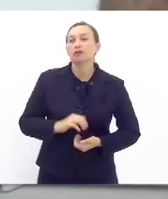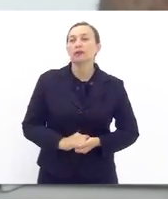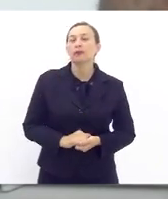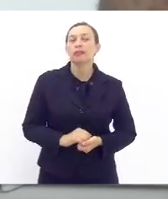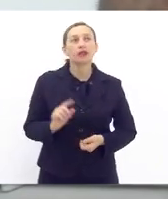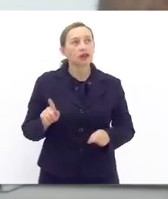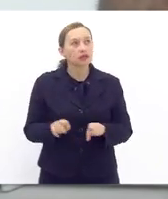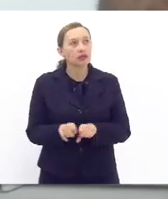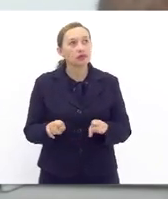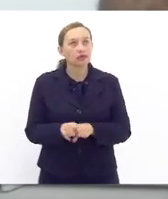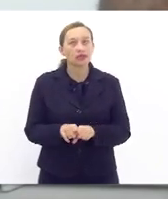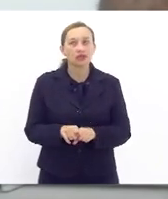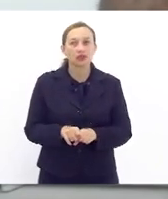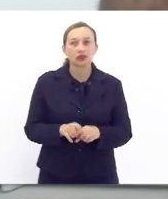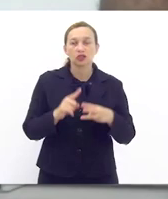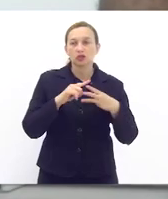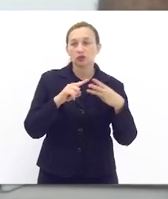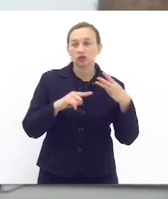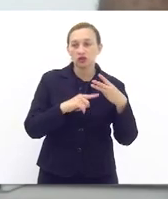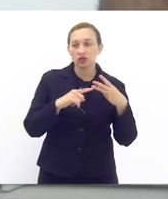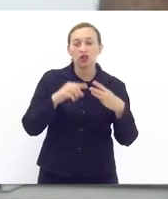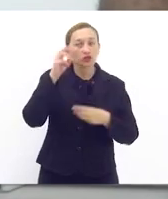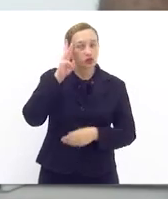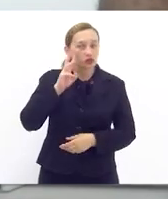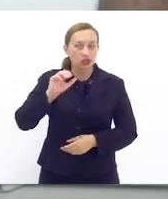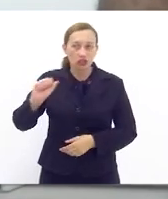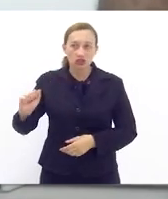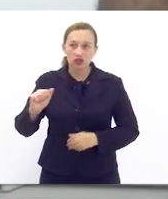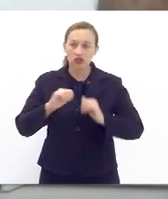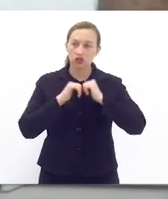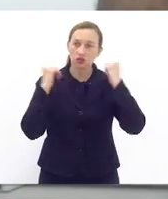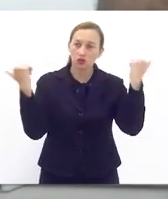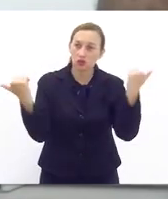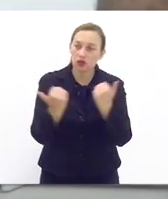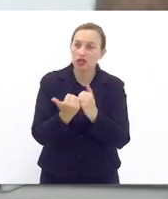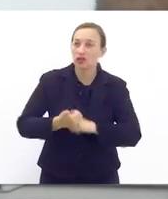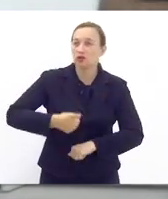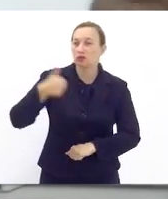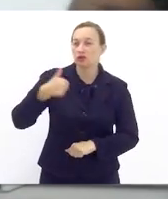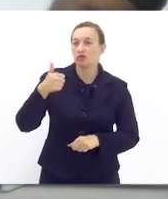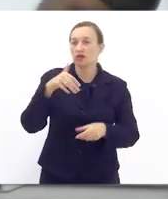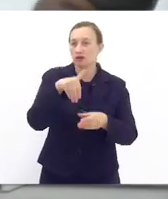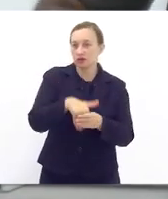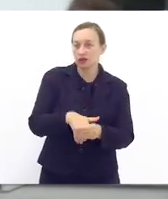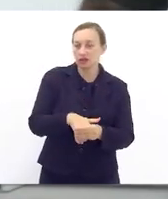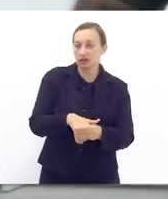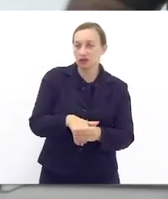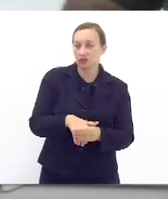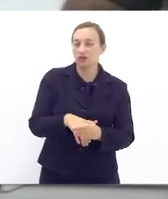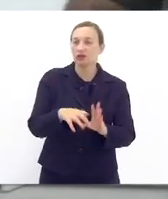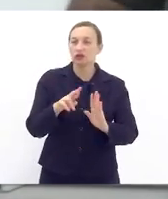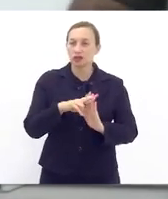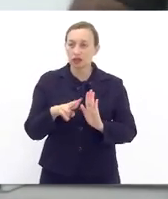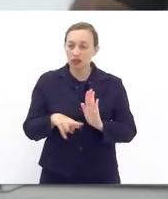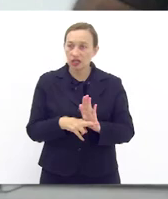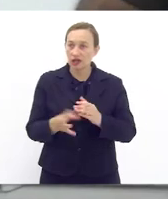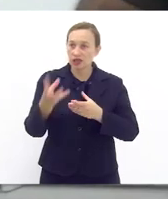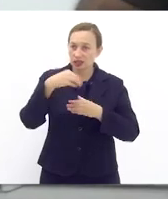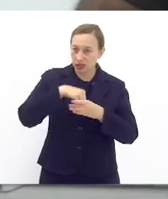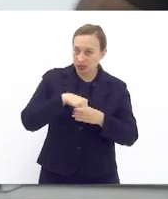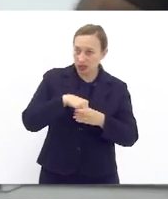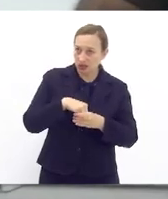também participei dos três dias do Congresso primeiro dia a votação do Regimento Interno